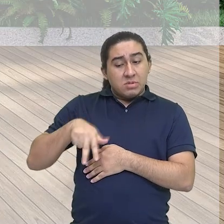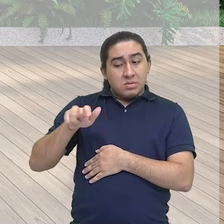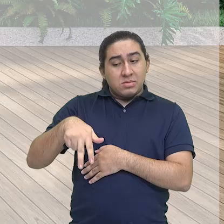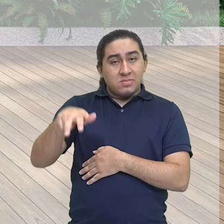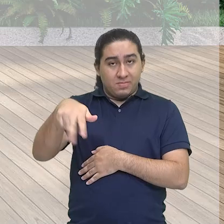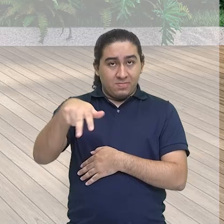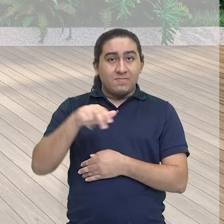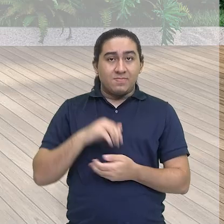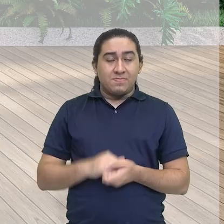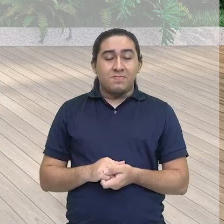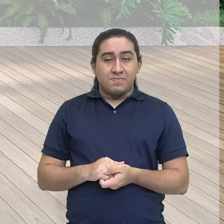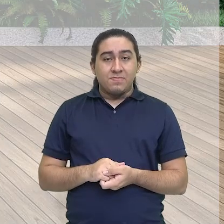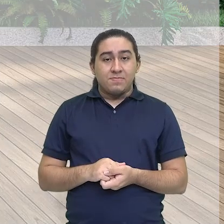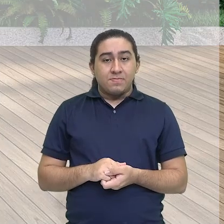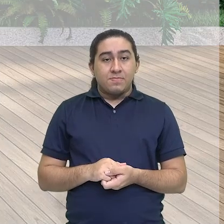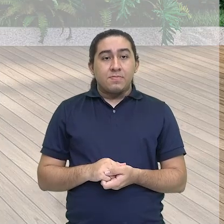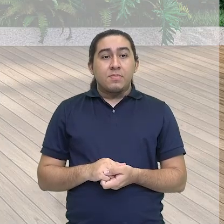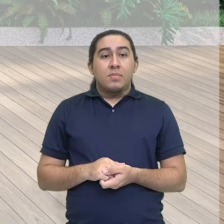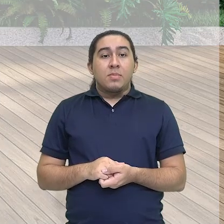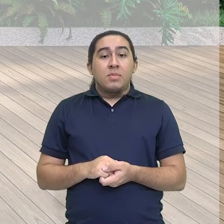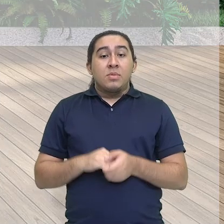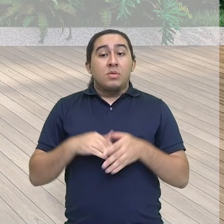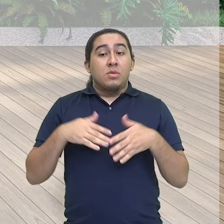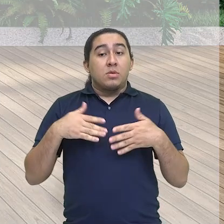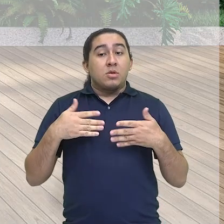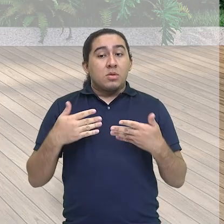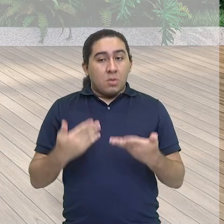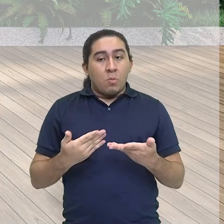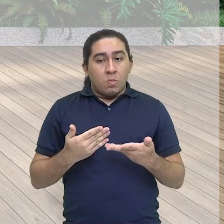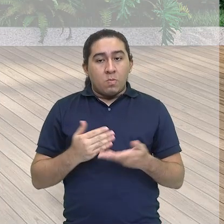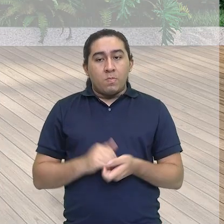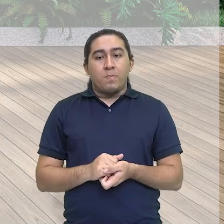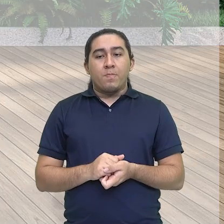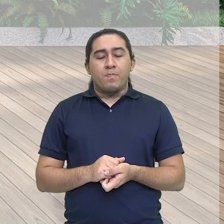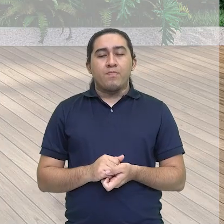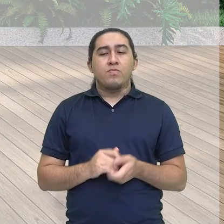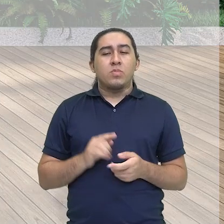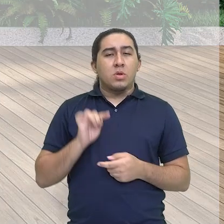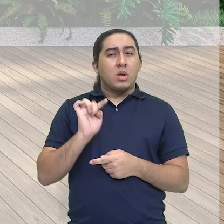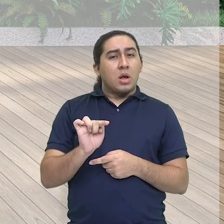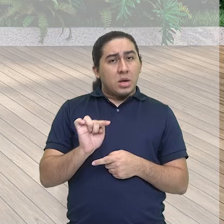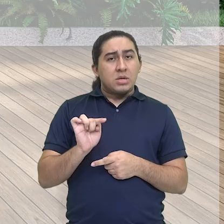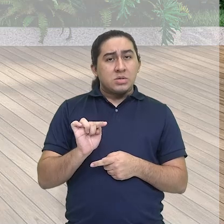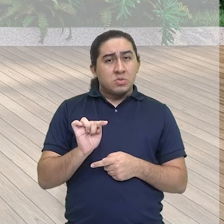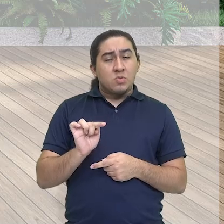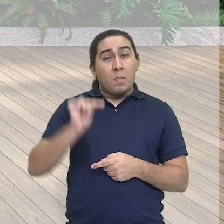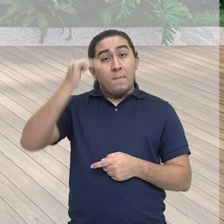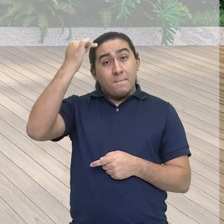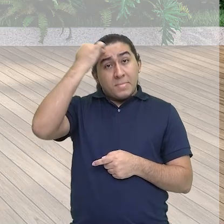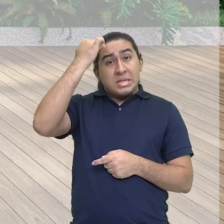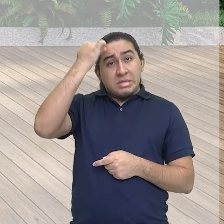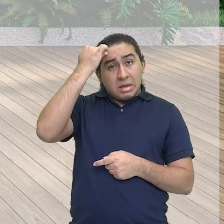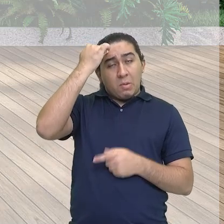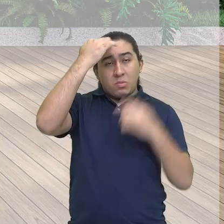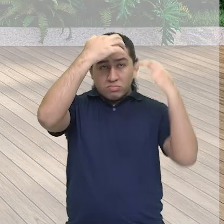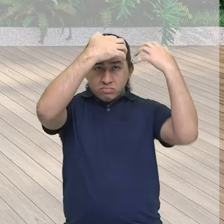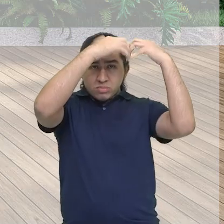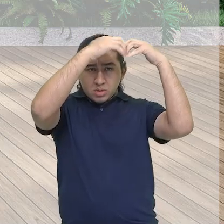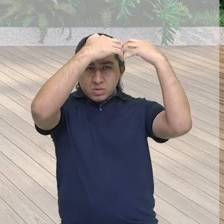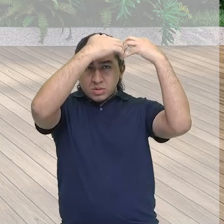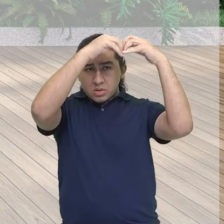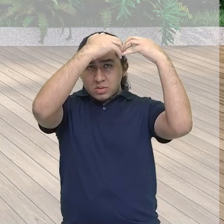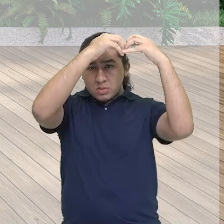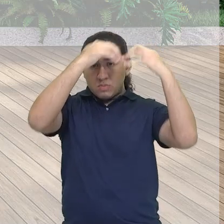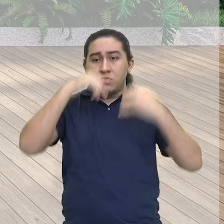aí. Então, gente, esses processos, né, que acontecem mentalmente, né, isso a